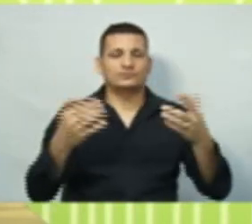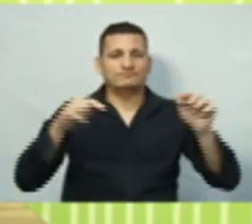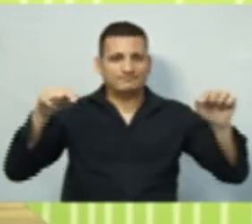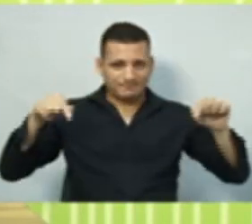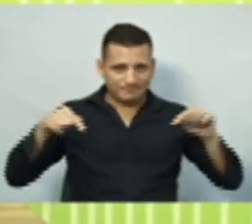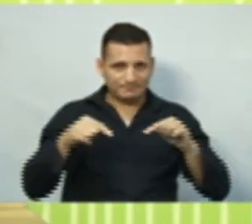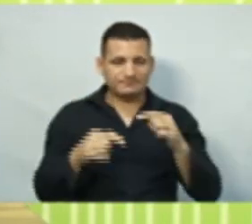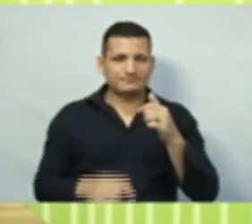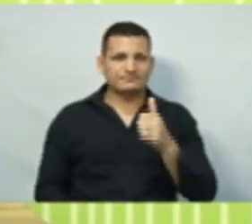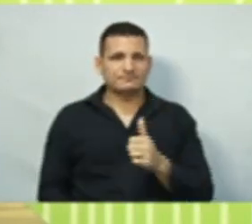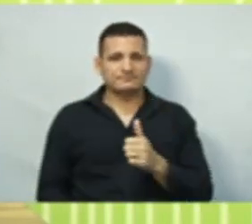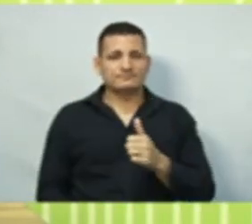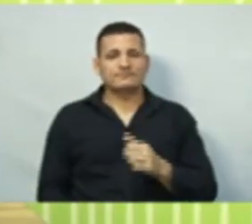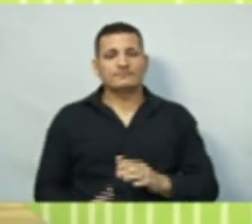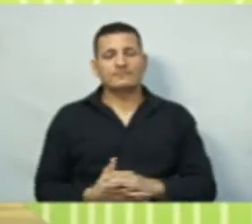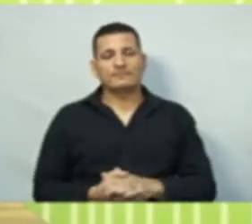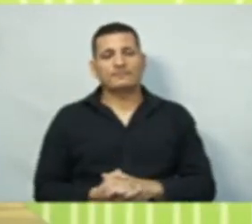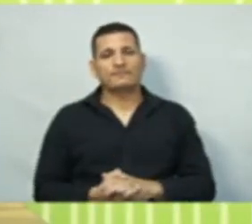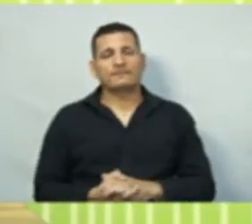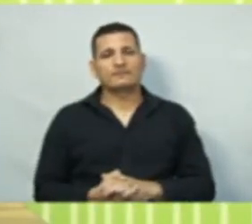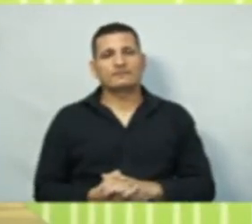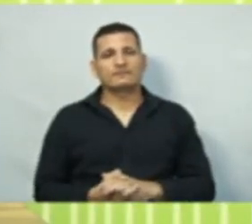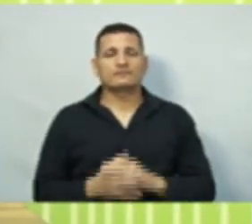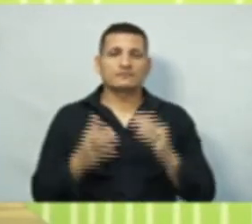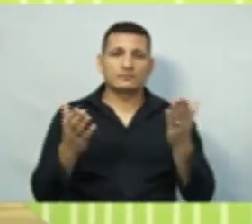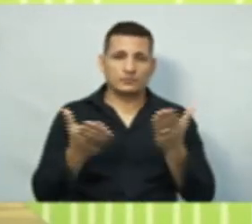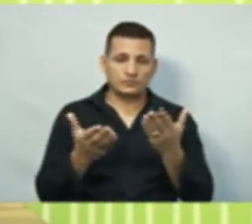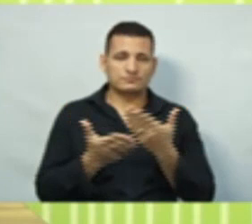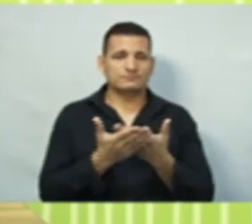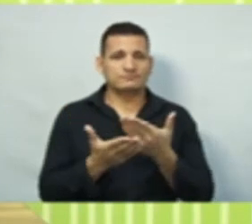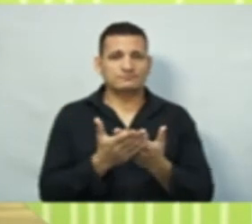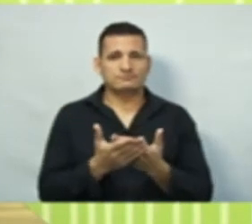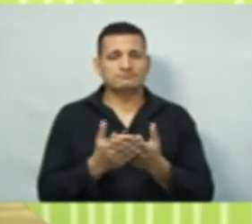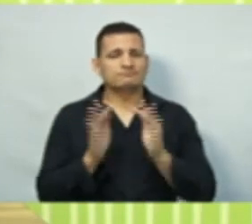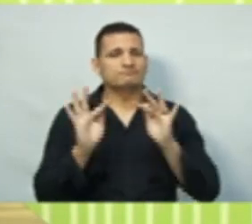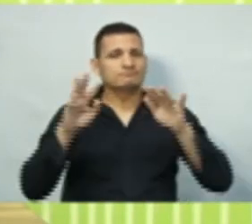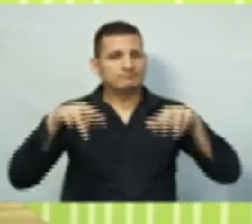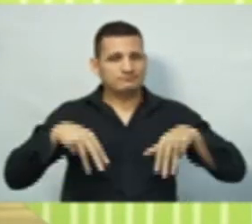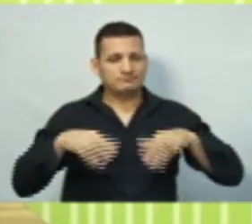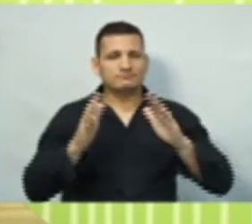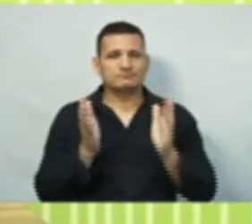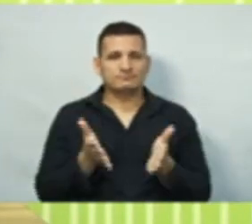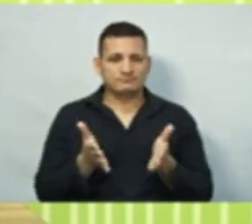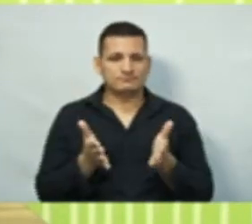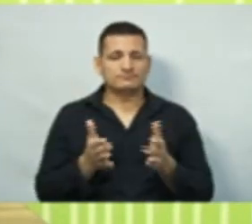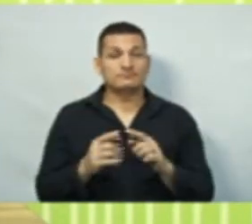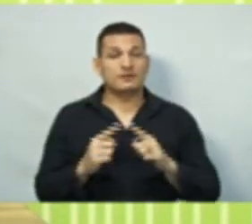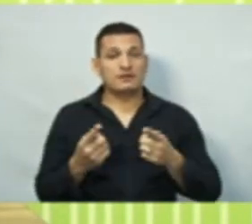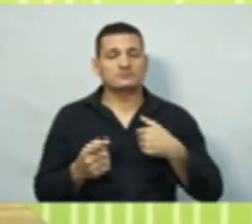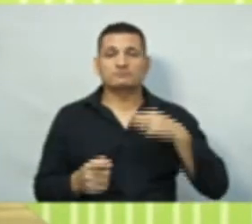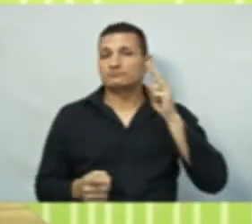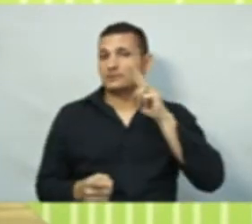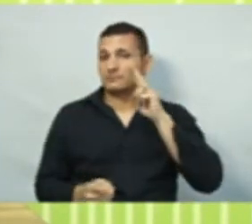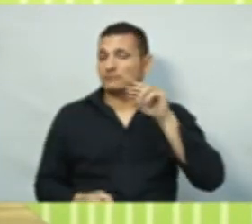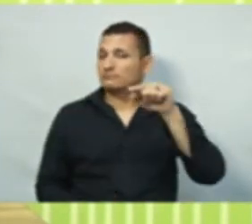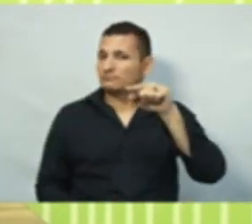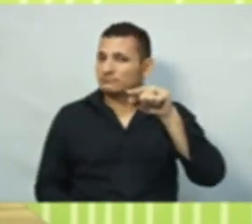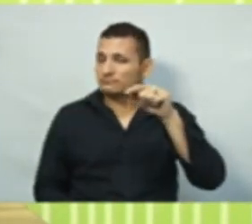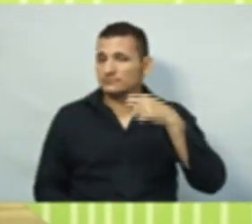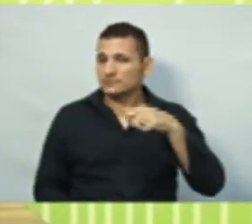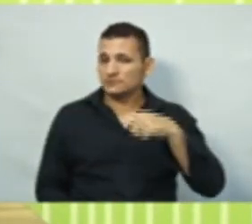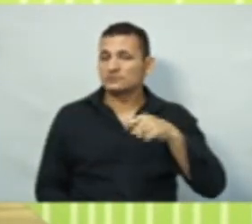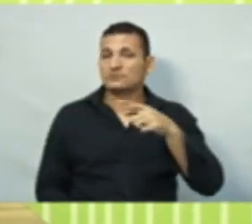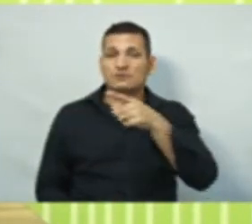aula. Bem, infelizmente nossa aula de hoje está se encerrando. Mas eu tenho que lembrar ainda,